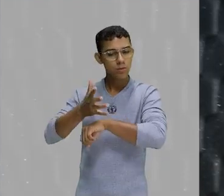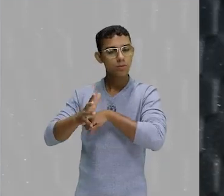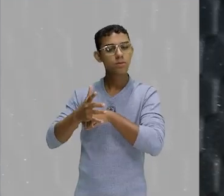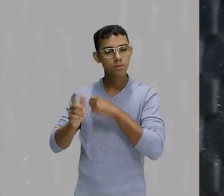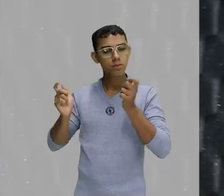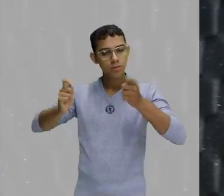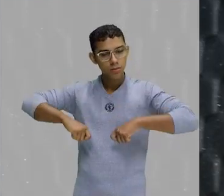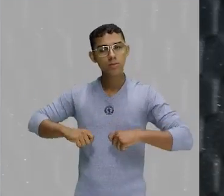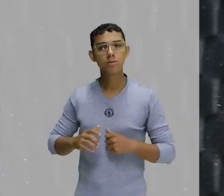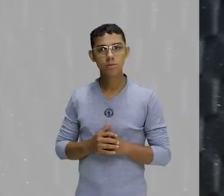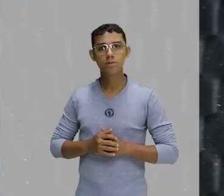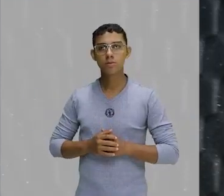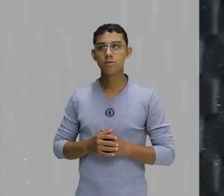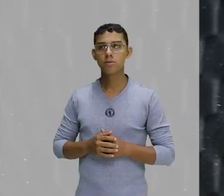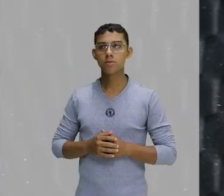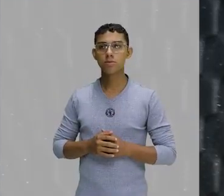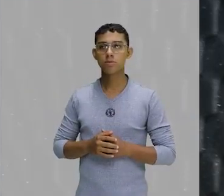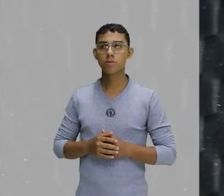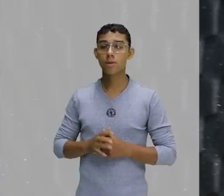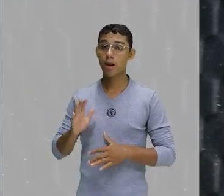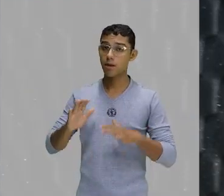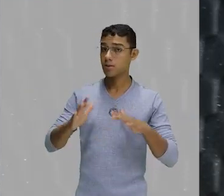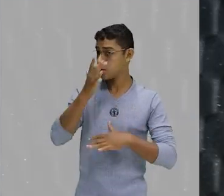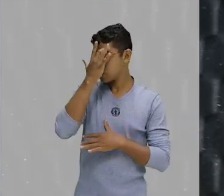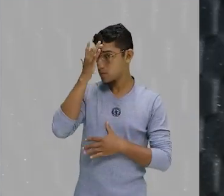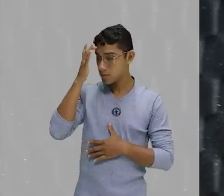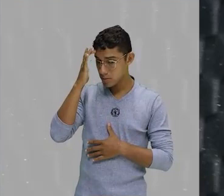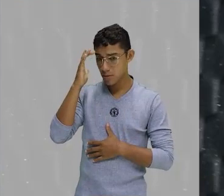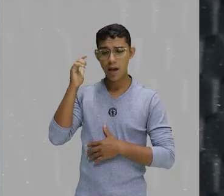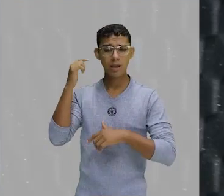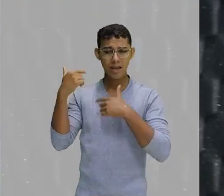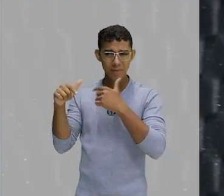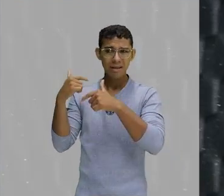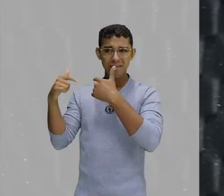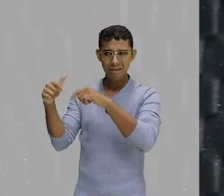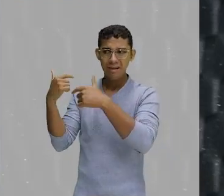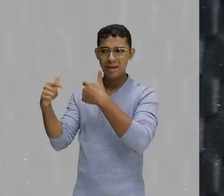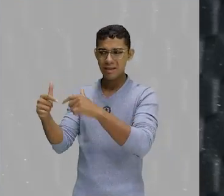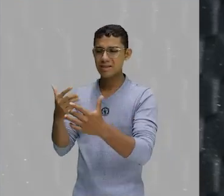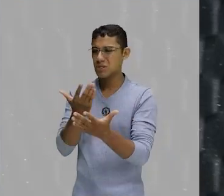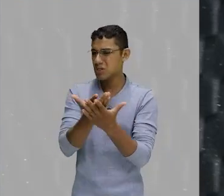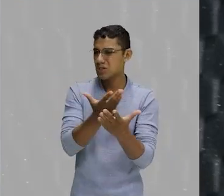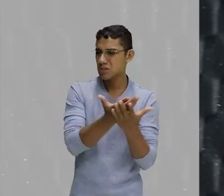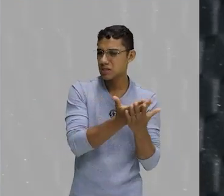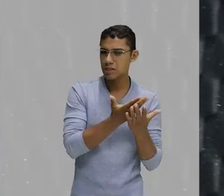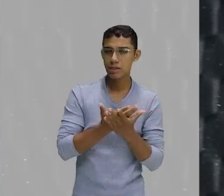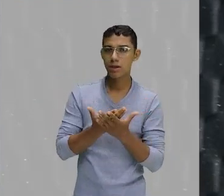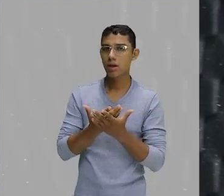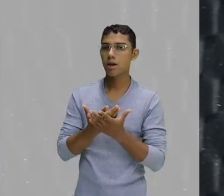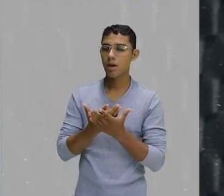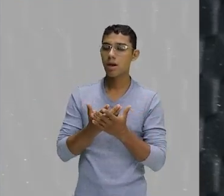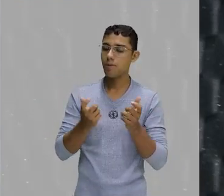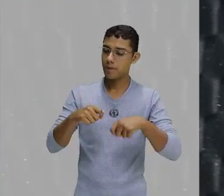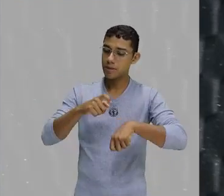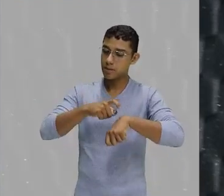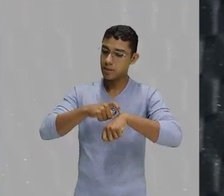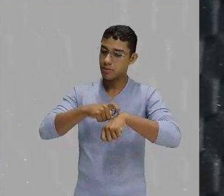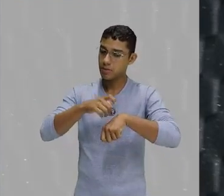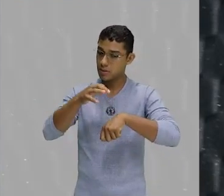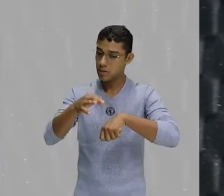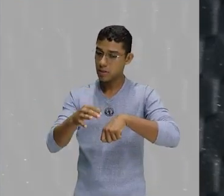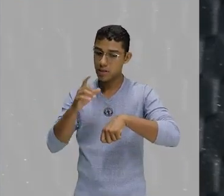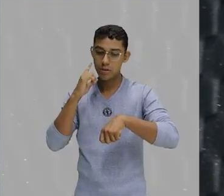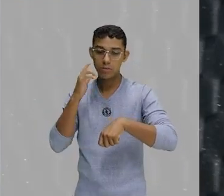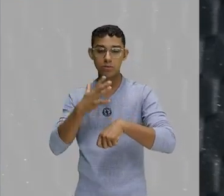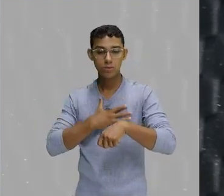para ela. Muita gente tem feito só trabalhar, só estudar. Não, mas tem que ter um momentinho de lazer,